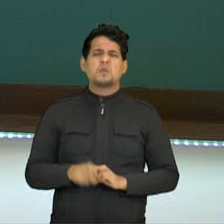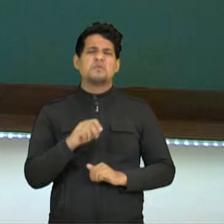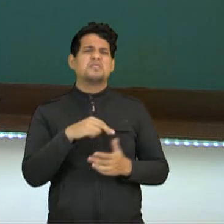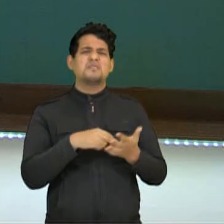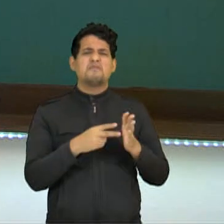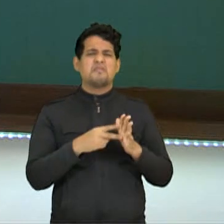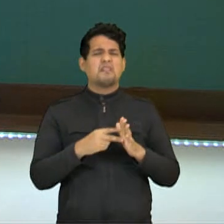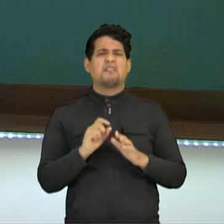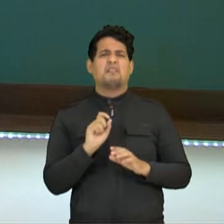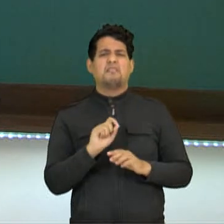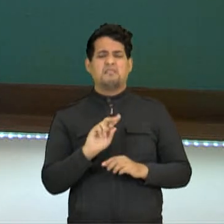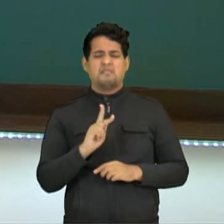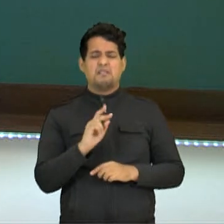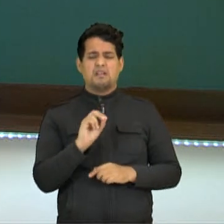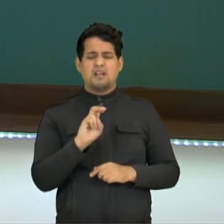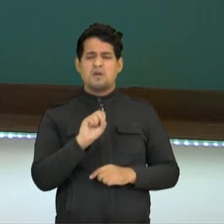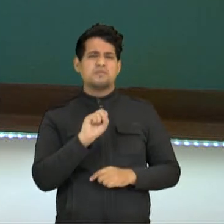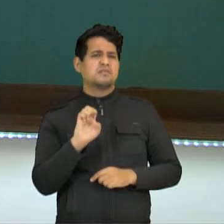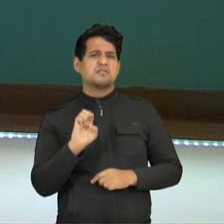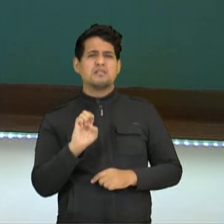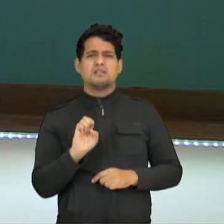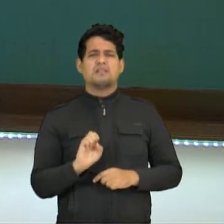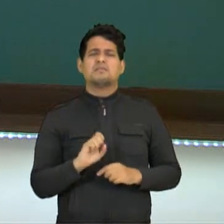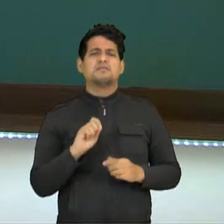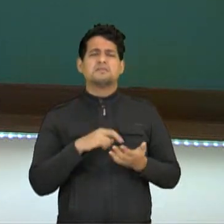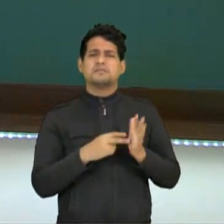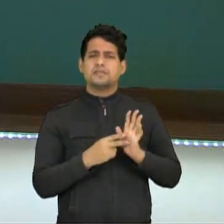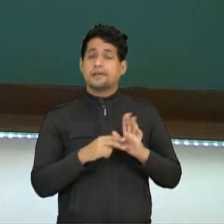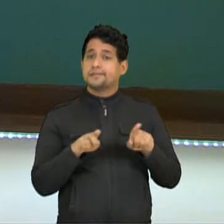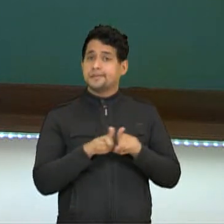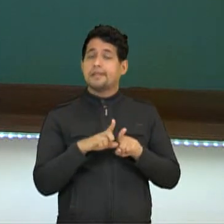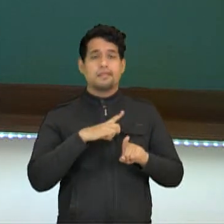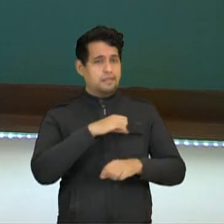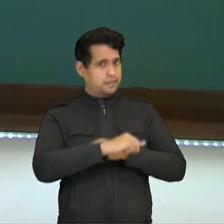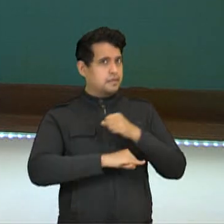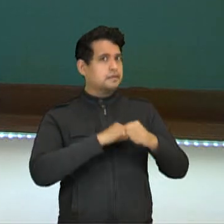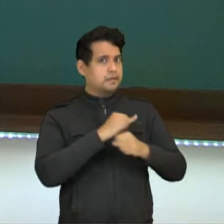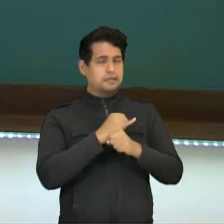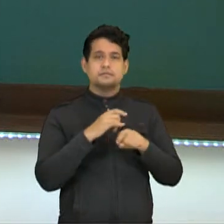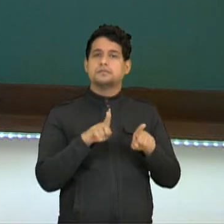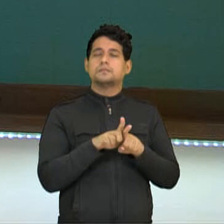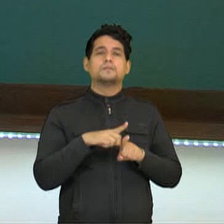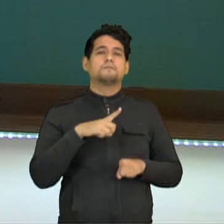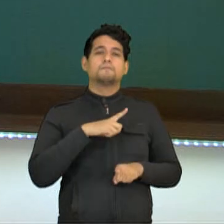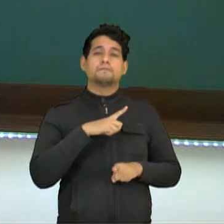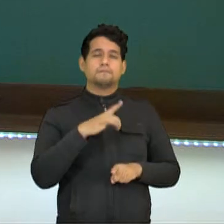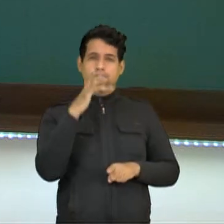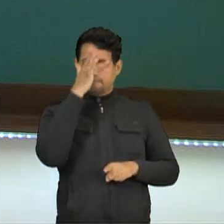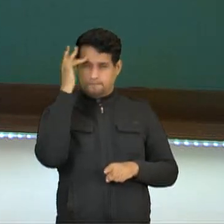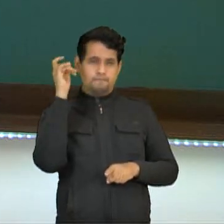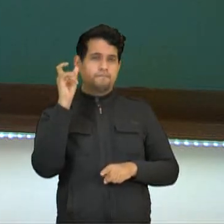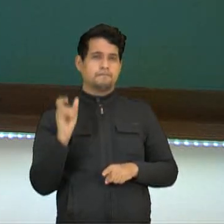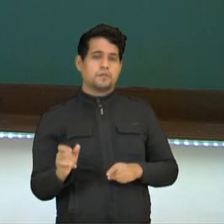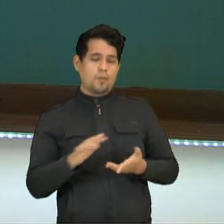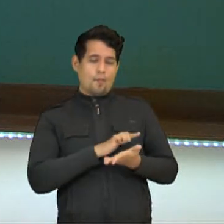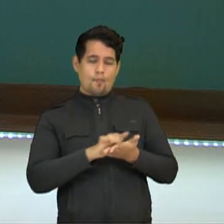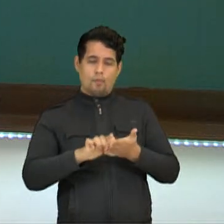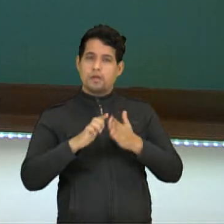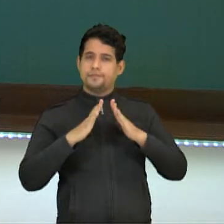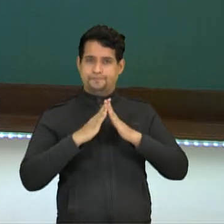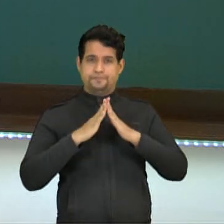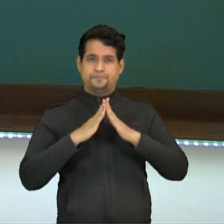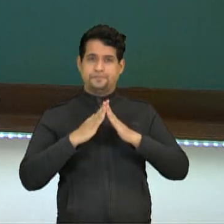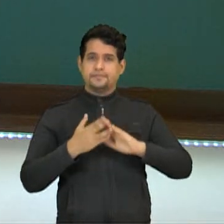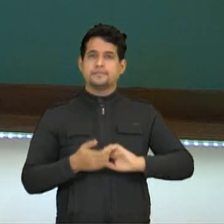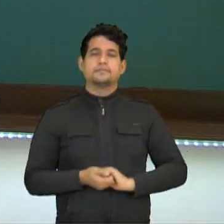isso? Tem alguns benefícios, tem a internet já e uma pessoa para limpar a casa,